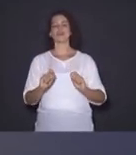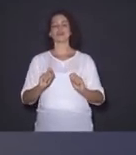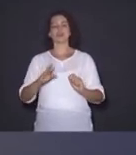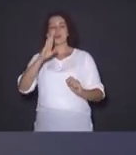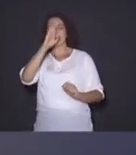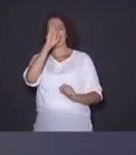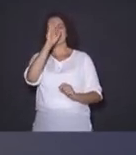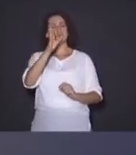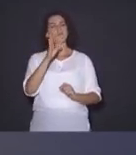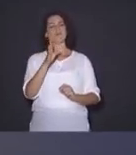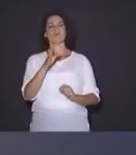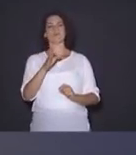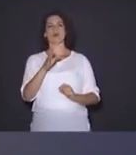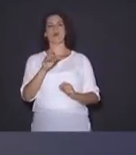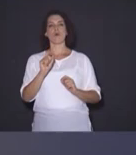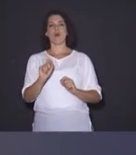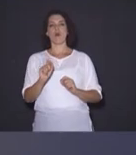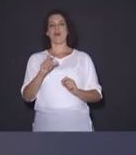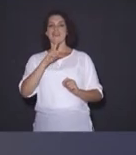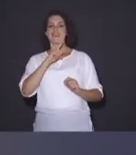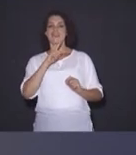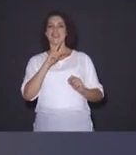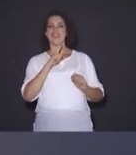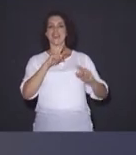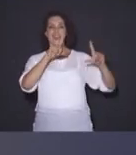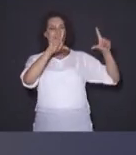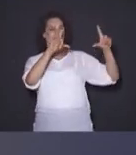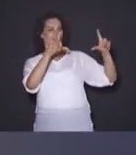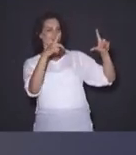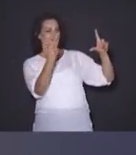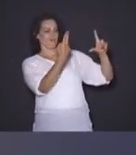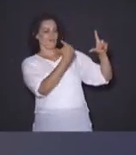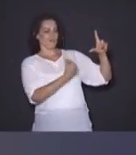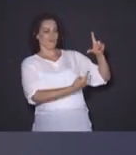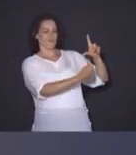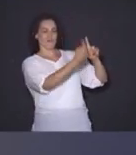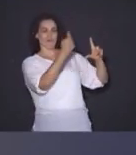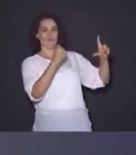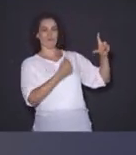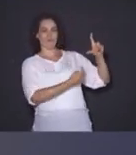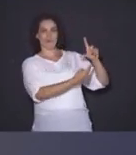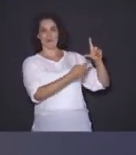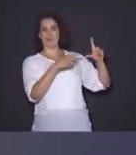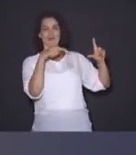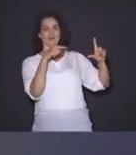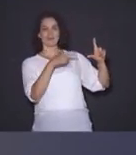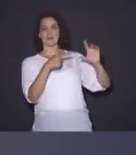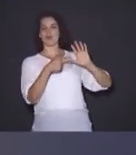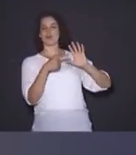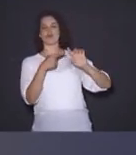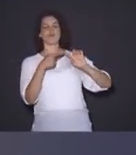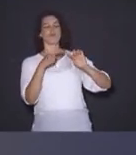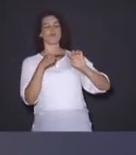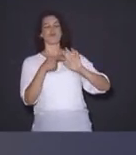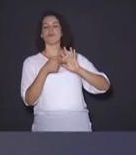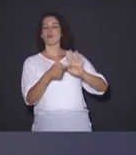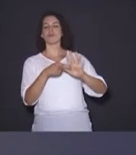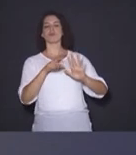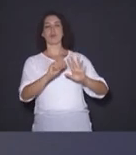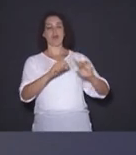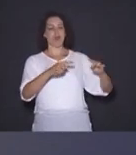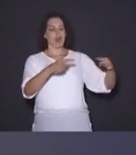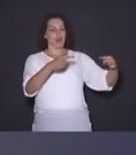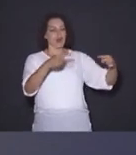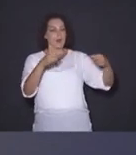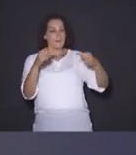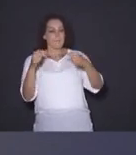genial do grande cartunista baiano chamado cau gomez que é a relação com outros saberes se você observa